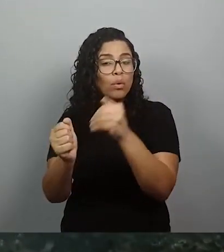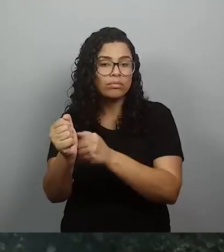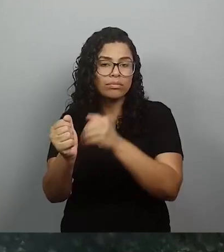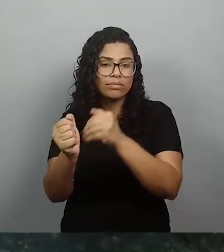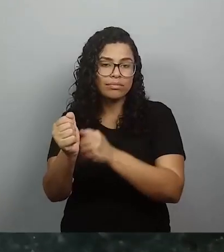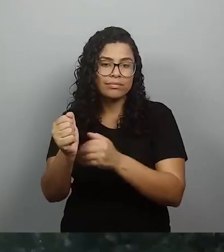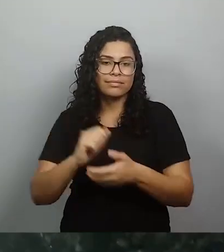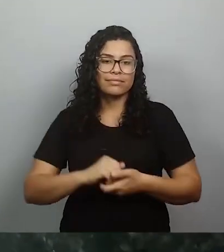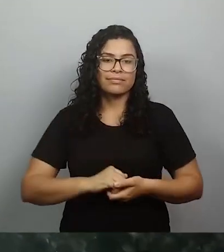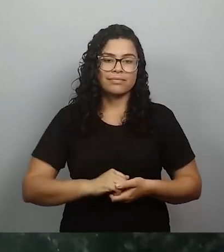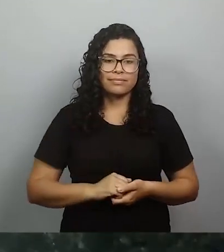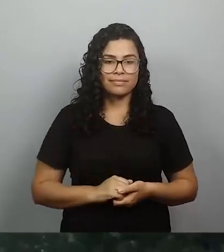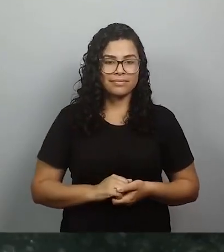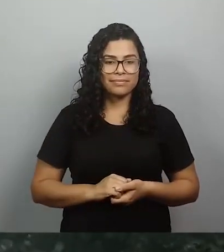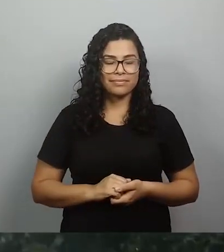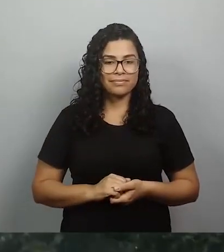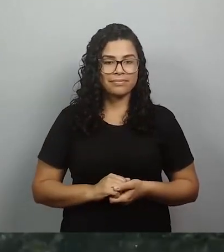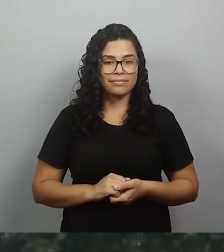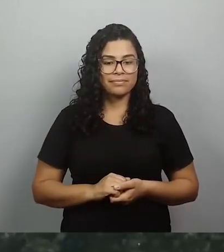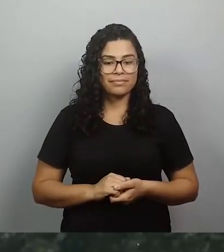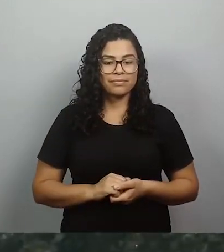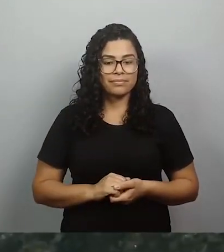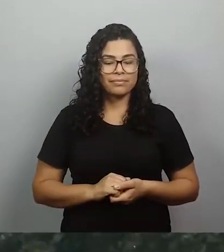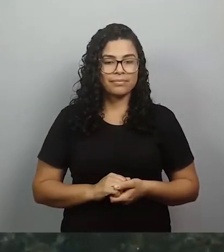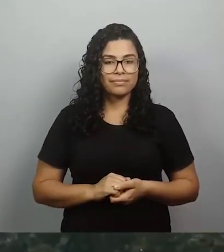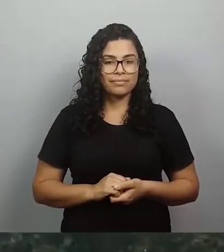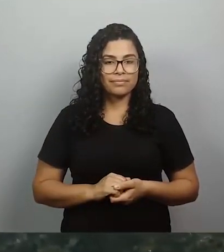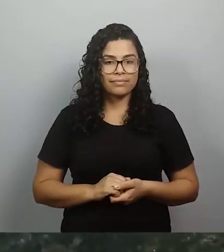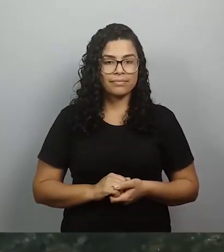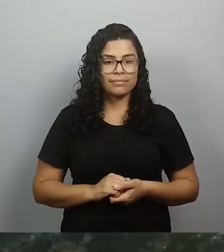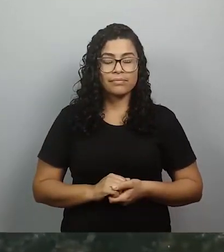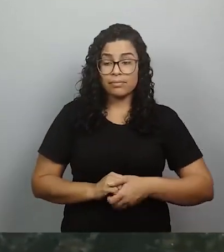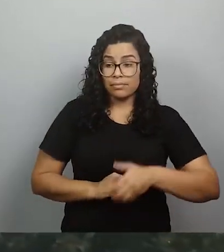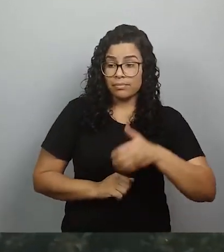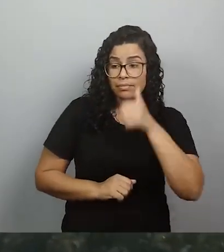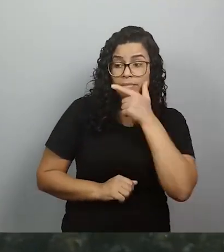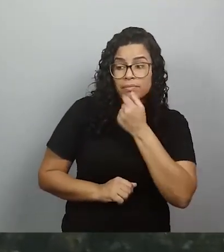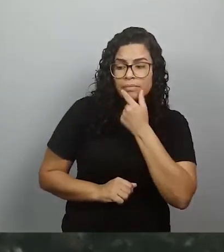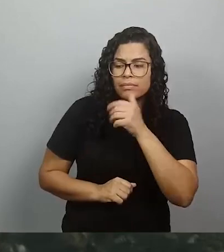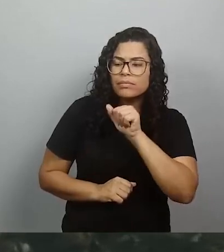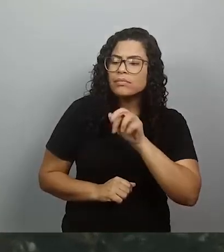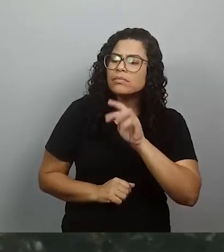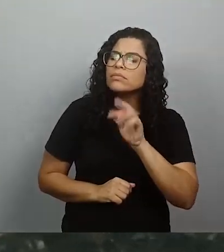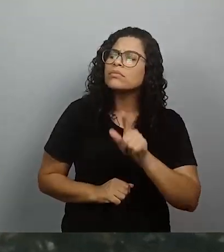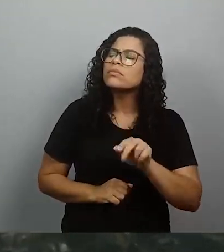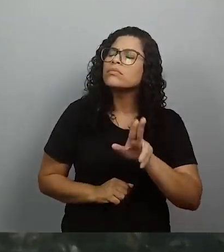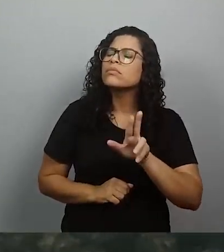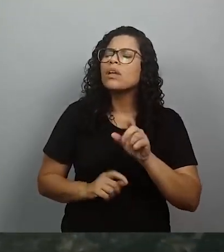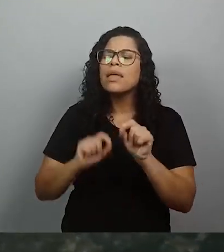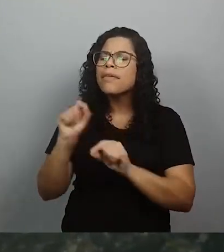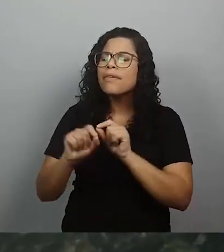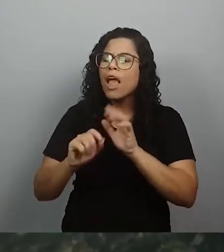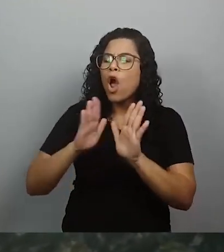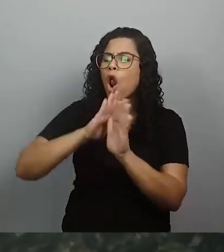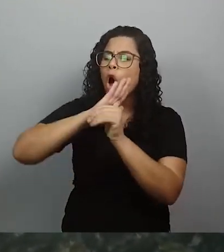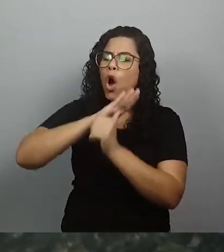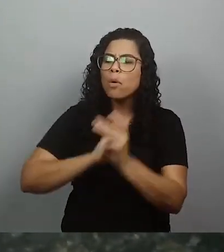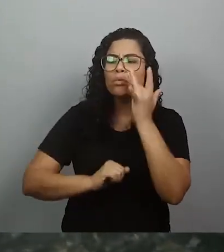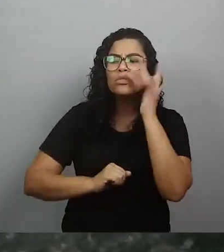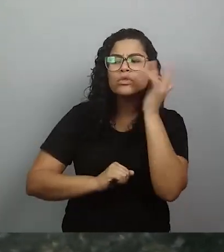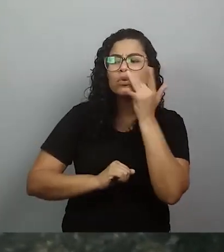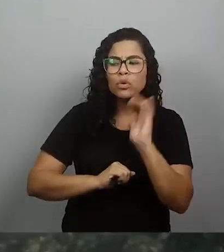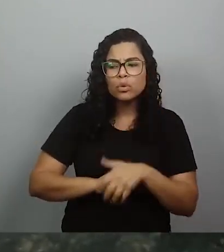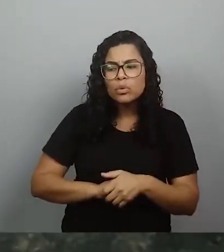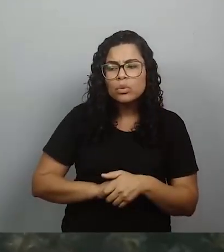um enigma. Ô, Arthur, quem foi que roubou o tesouro do rei que você falou mesmo? O duende.